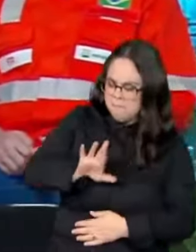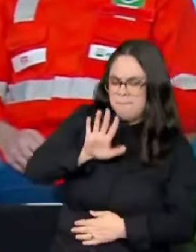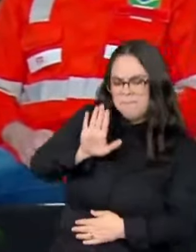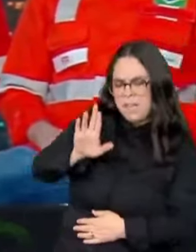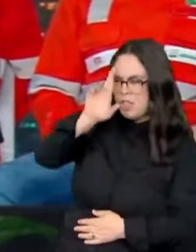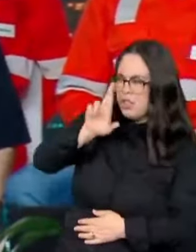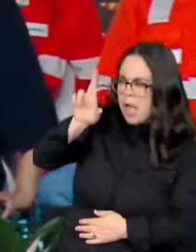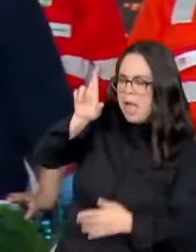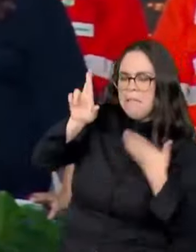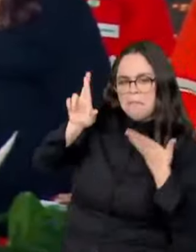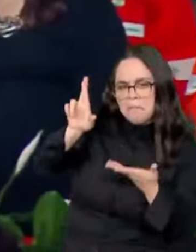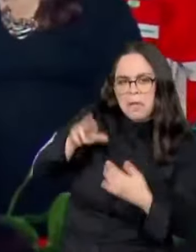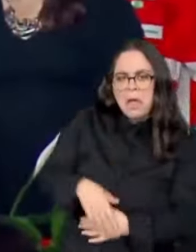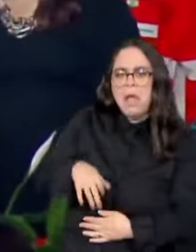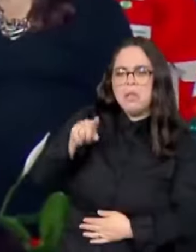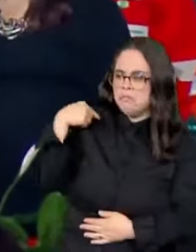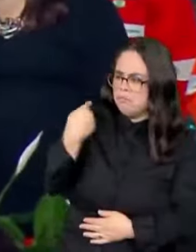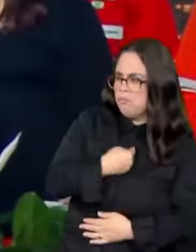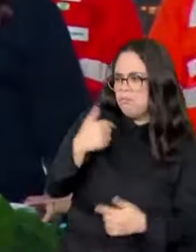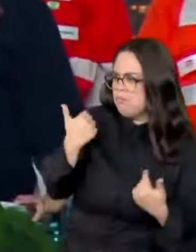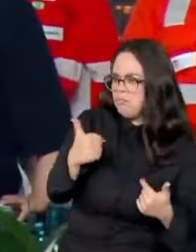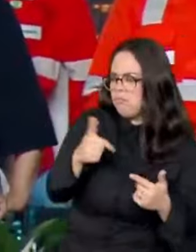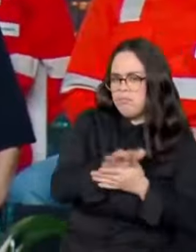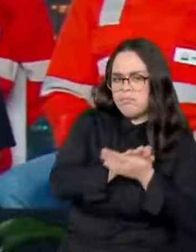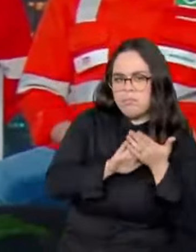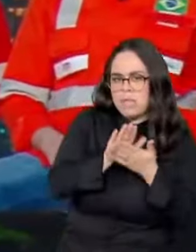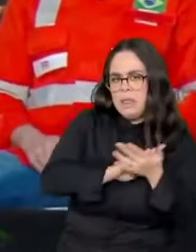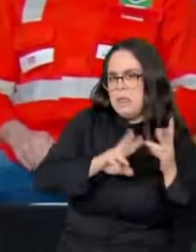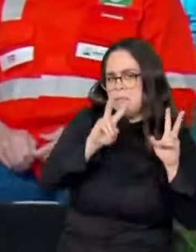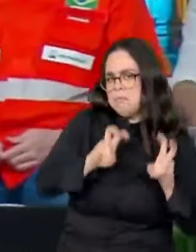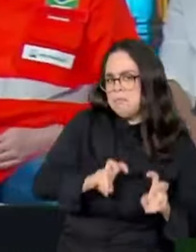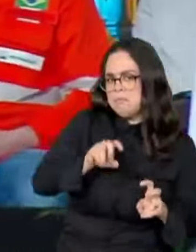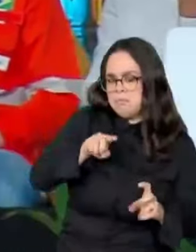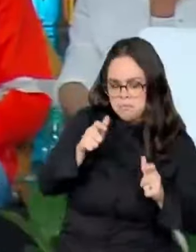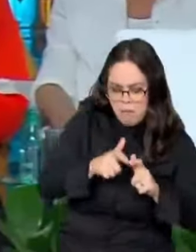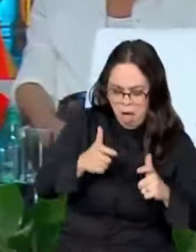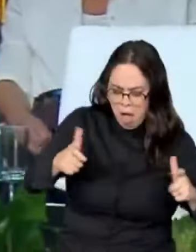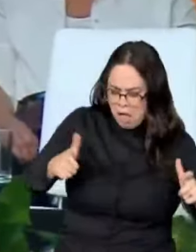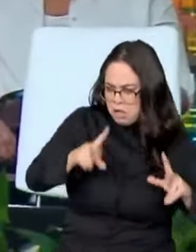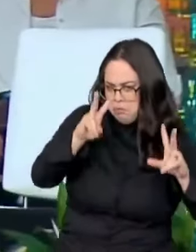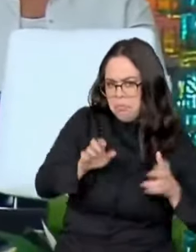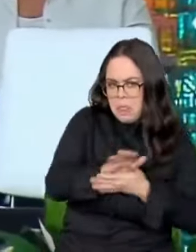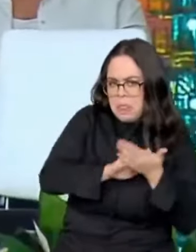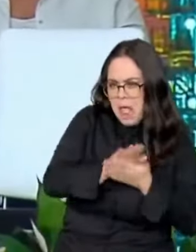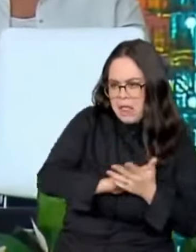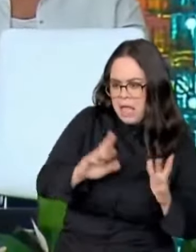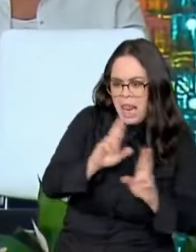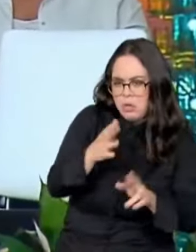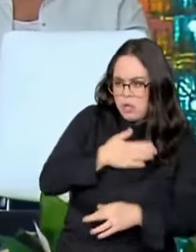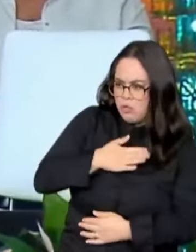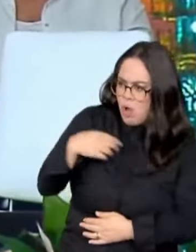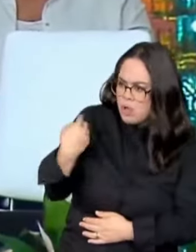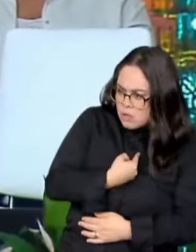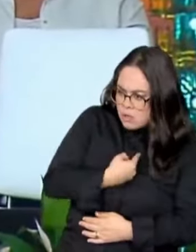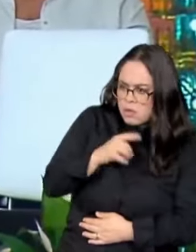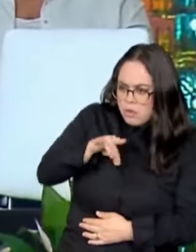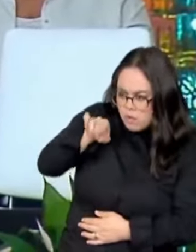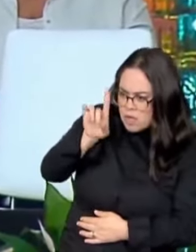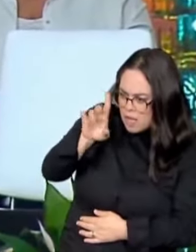patrão, nós não temos nada a ver com o crescimento da nossa empresa. É só o